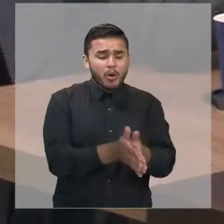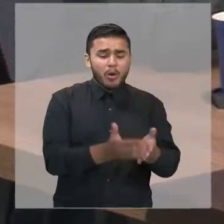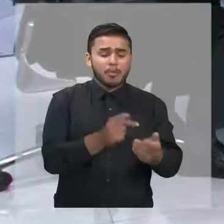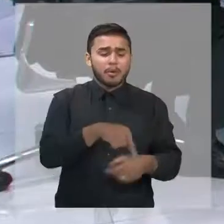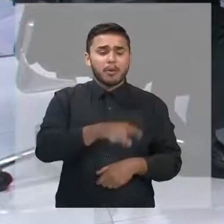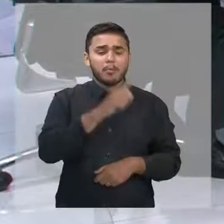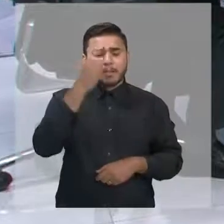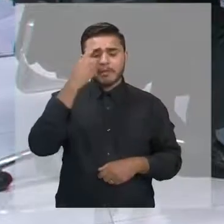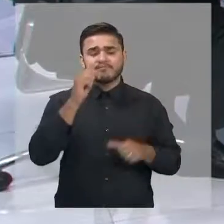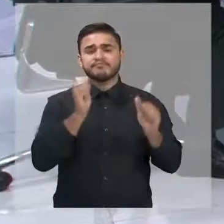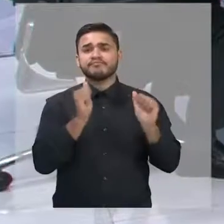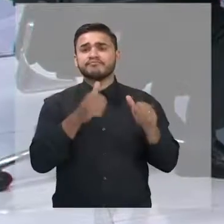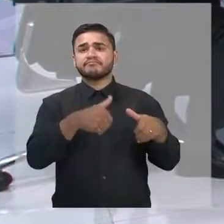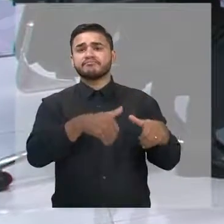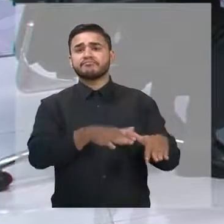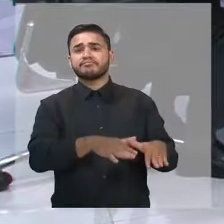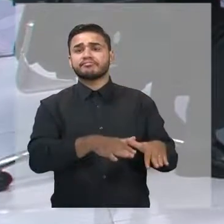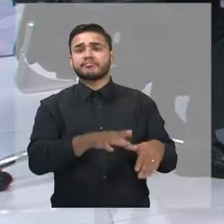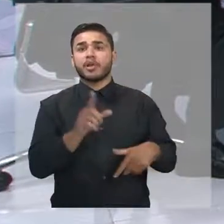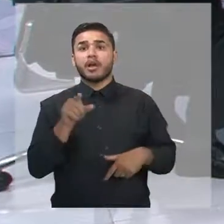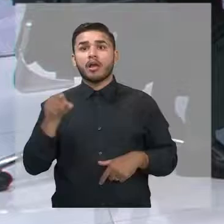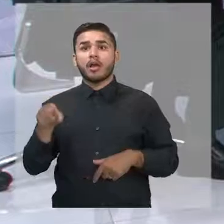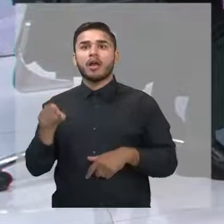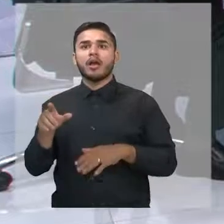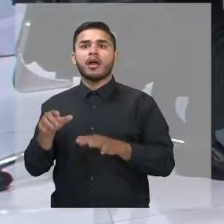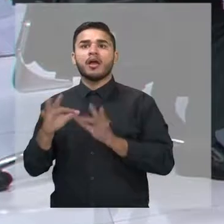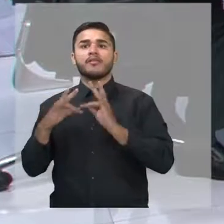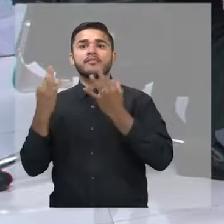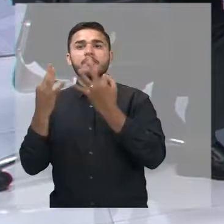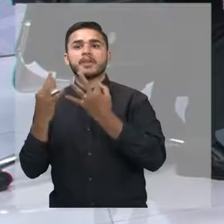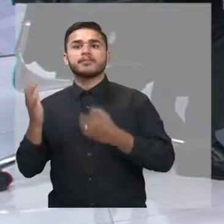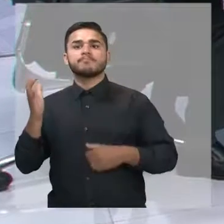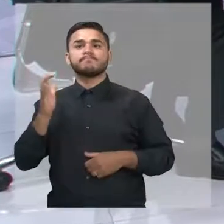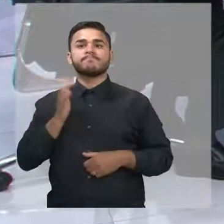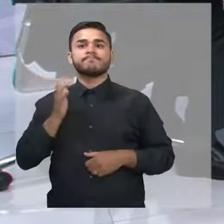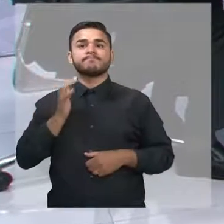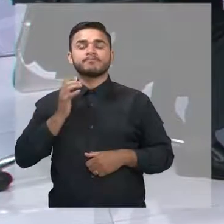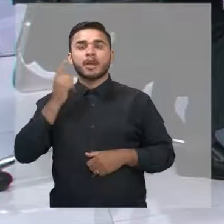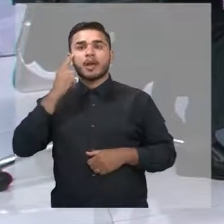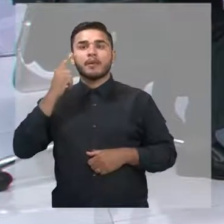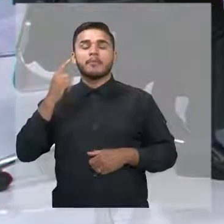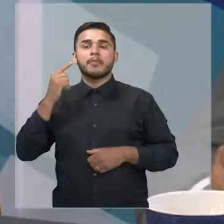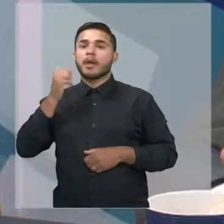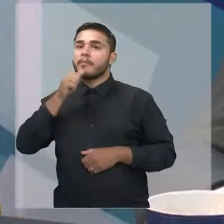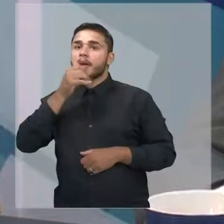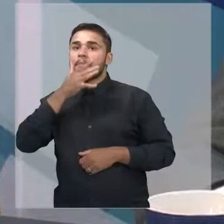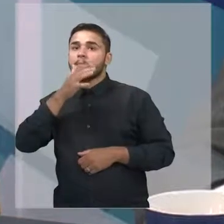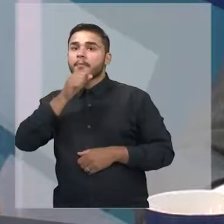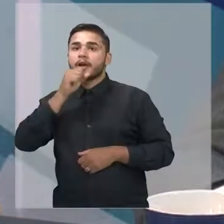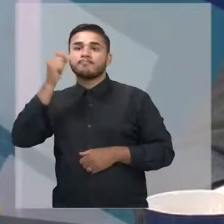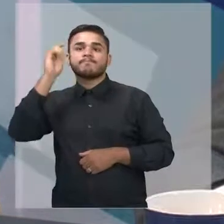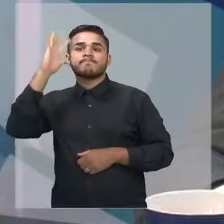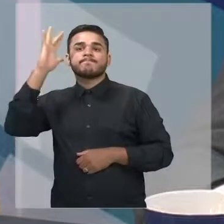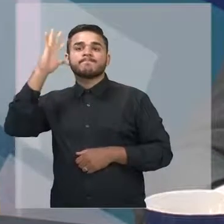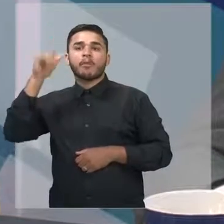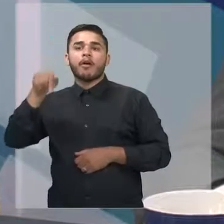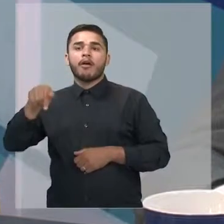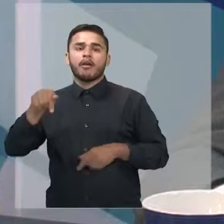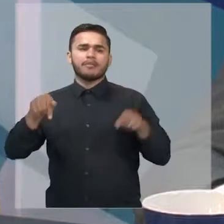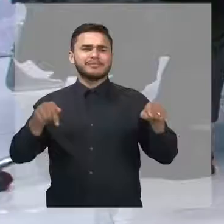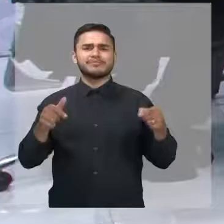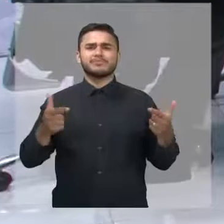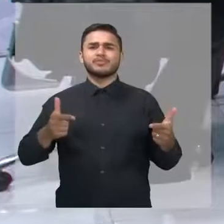Rui, teríamos que enfrentar aqui algumas questões muito polêmicas. Antes eu queria fazer um pequeno registro. deixa eu só fazer o seguinte, eu vou